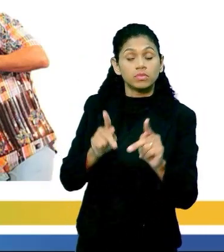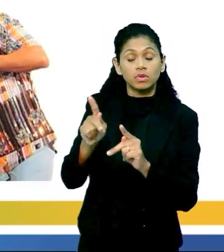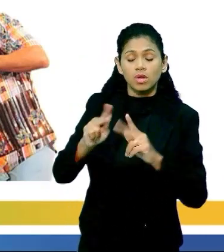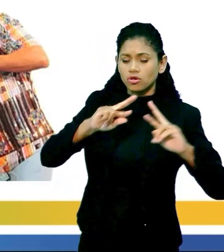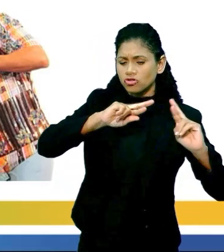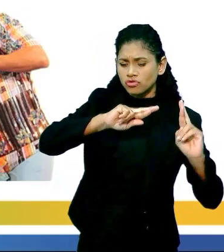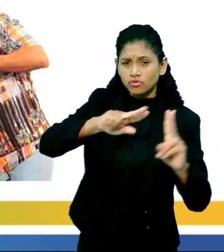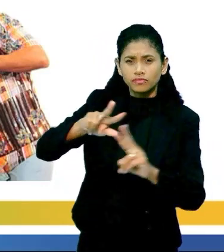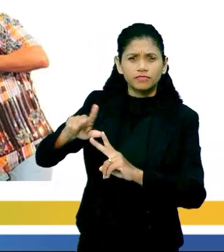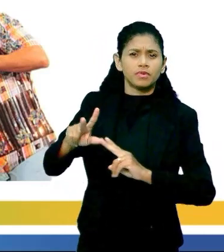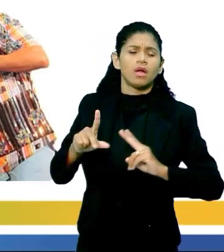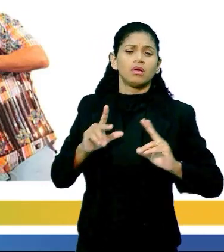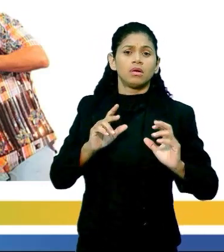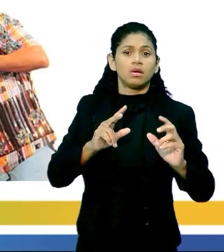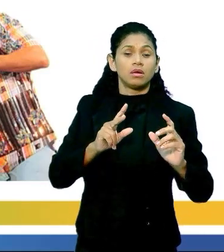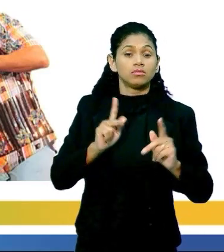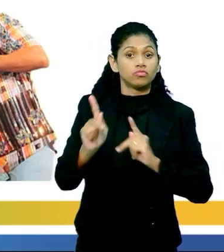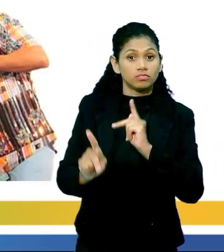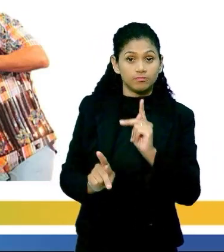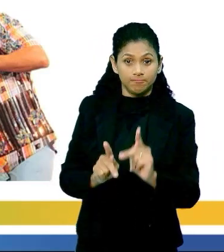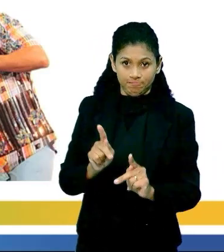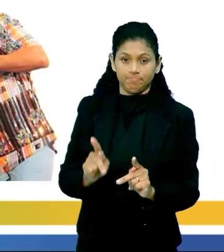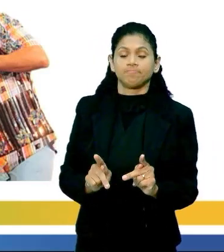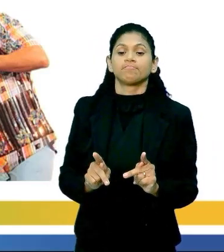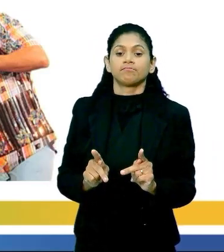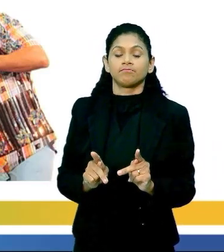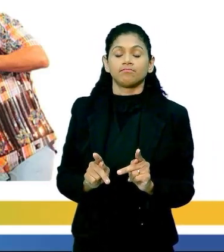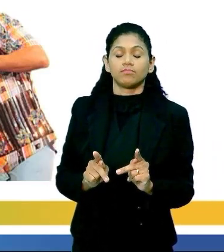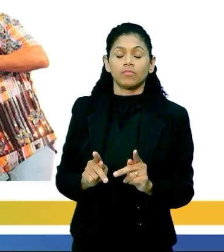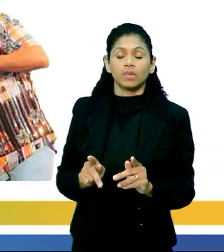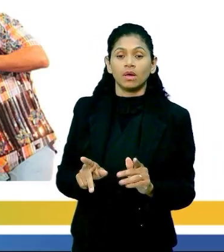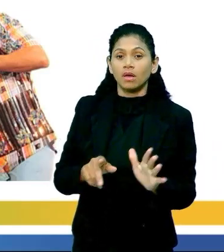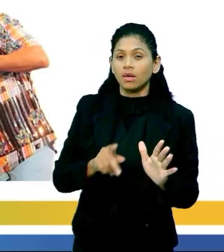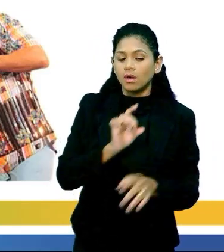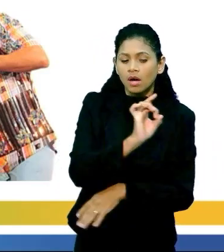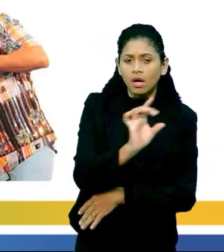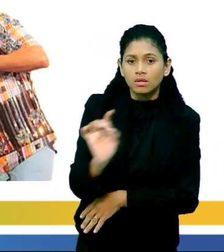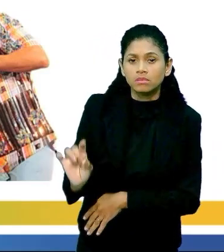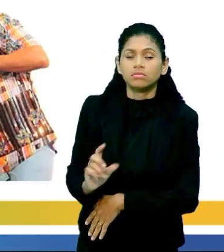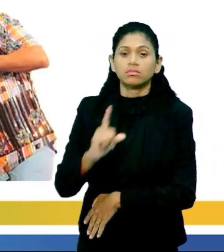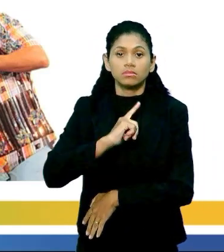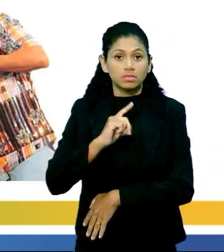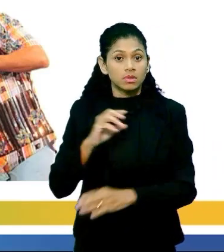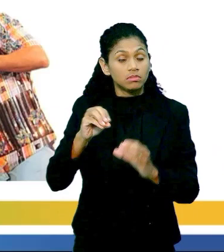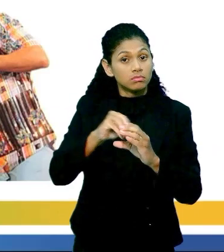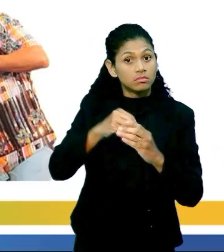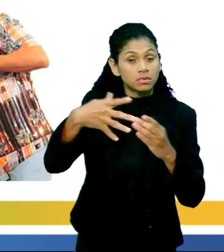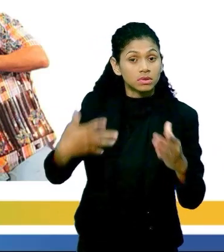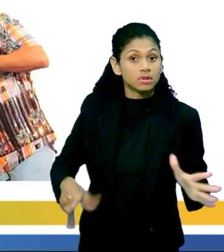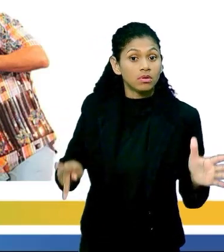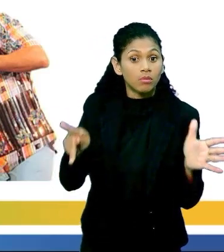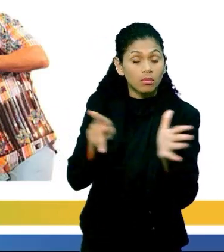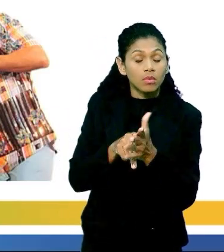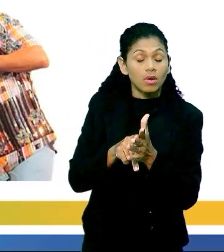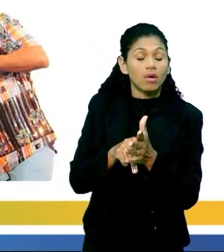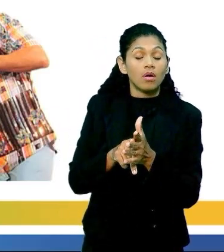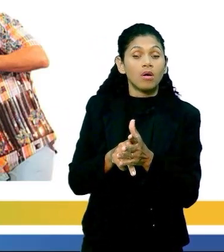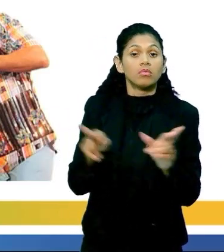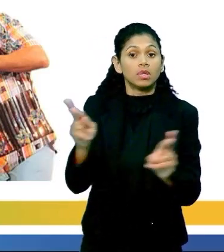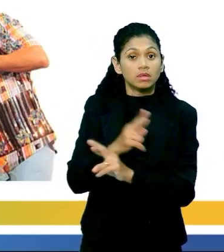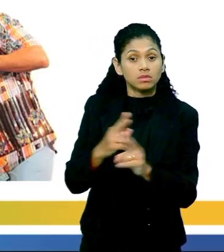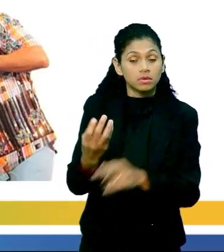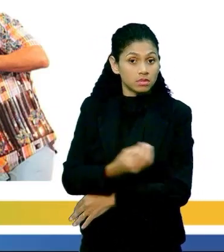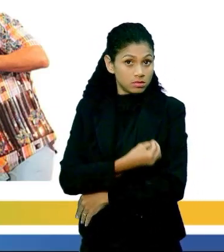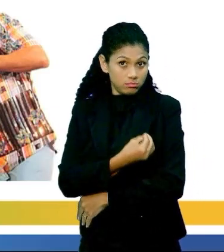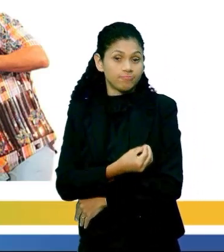cada cultura desenvolve um conjunto sistêmico que as caracteriza de acordo com suas influências de vida, transmitidas de